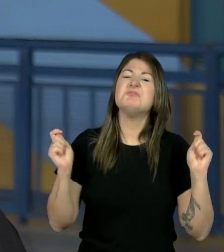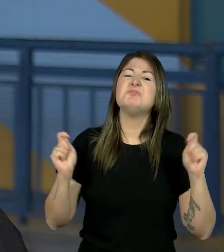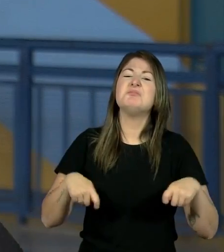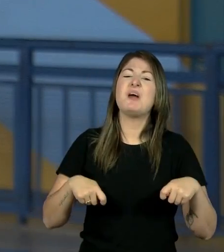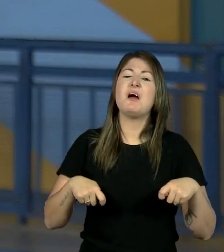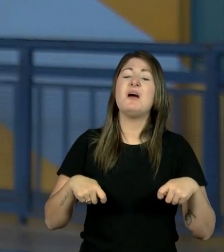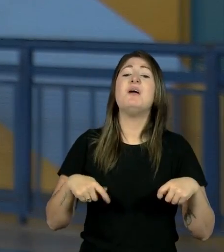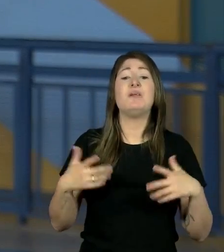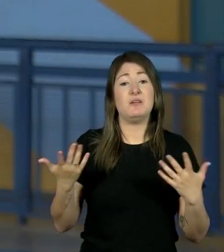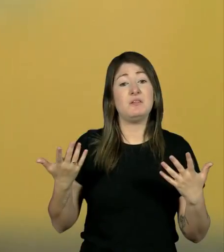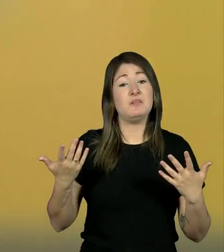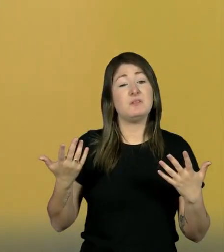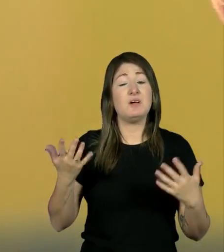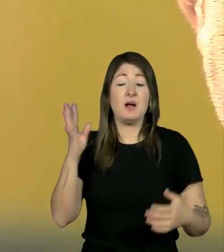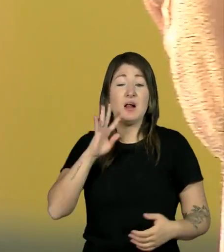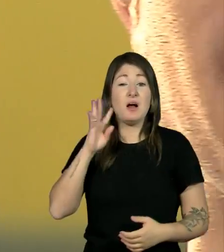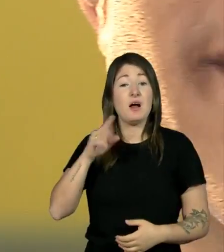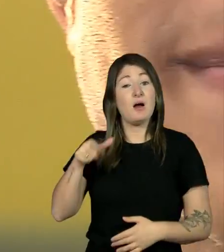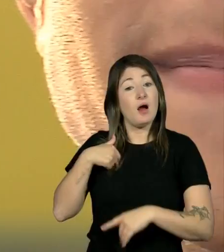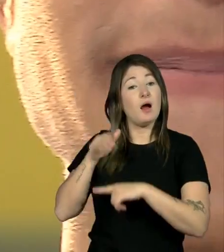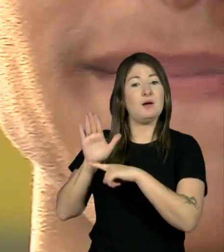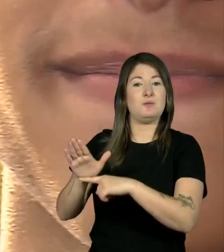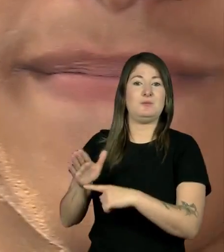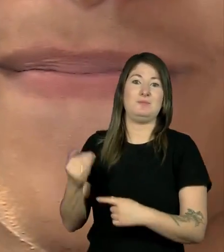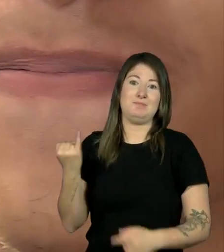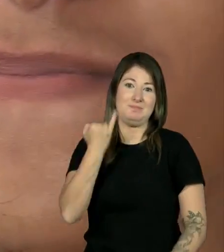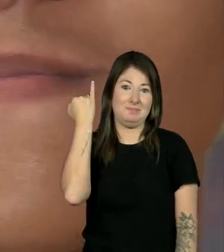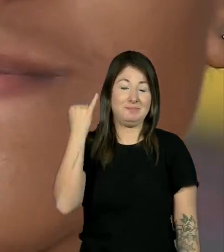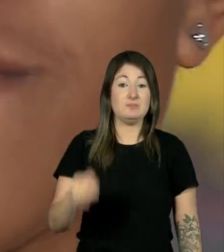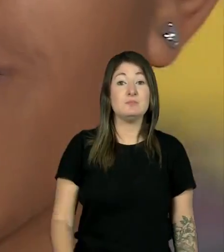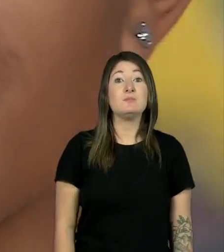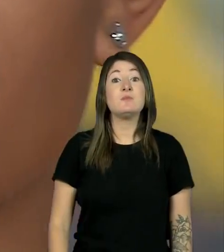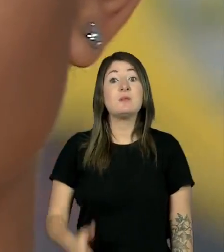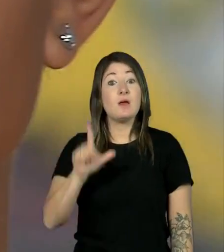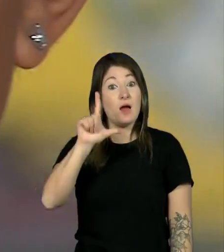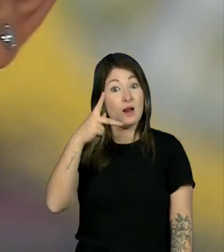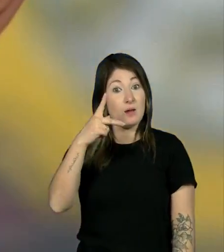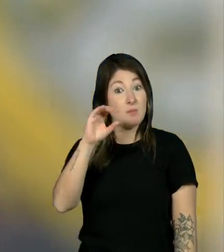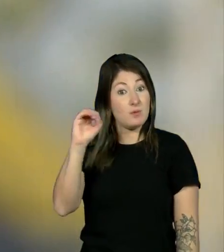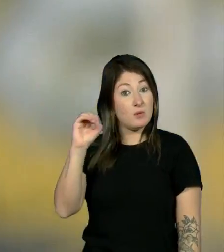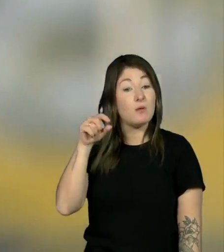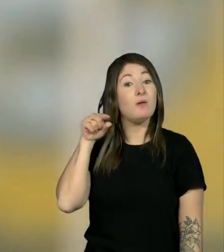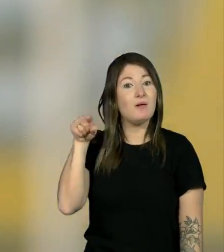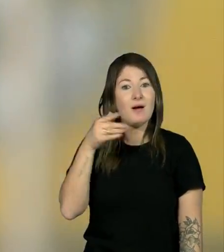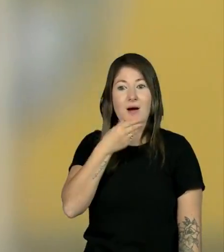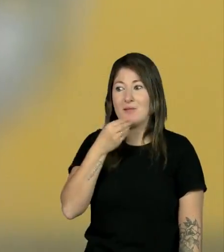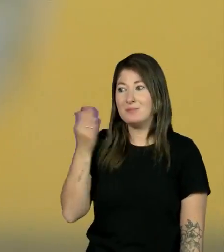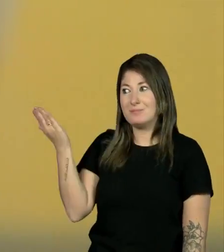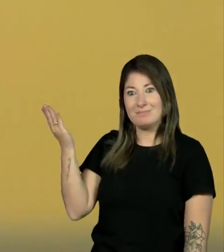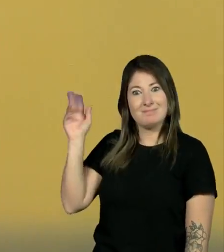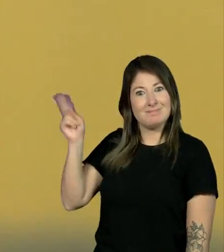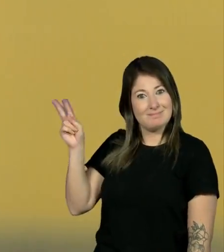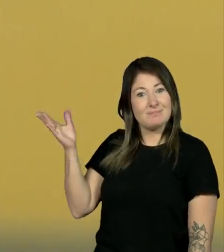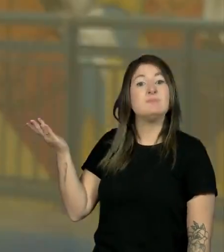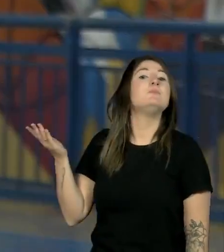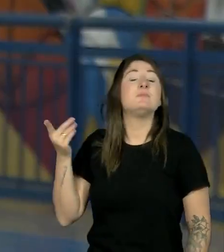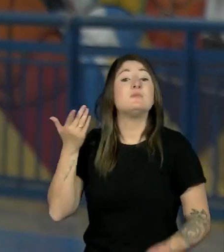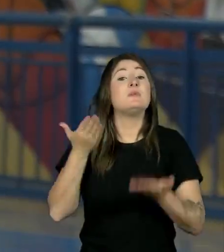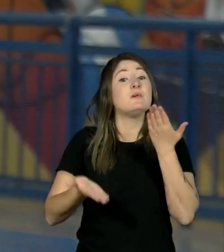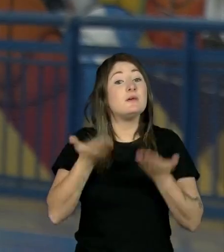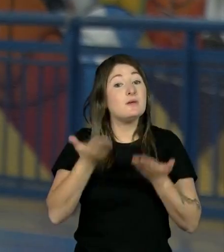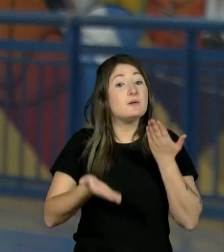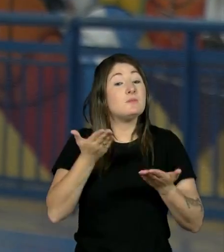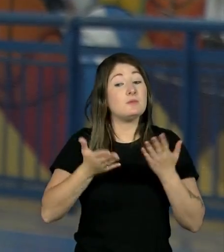o esporte bem legal. Já o William pratica a LPO para ganhar mais força e equilíbrio, para melhorar o seu